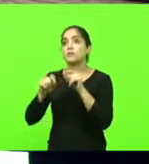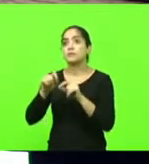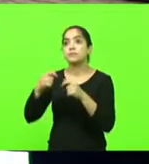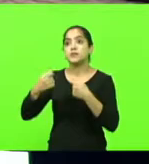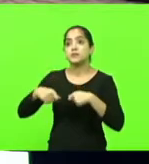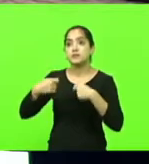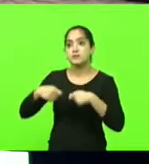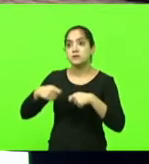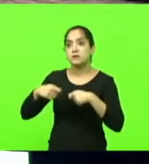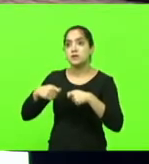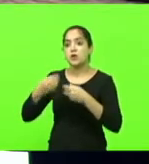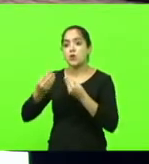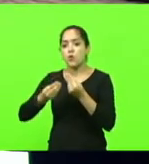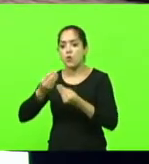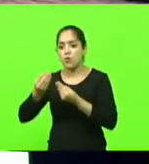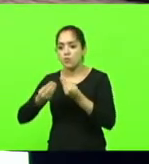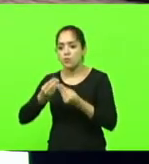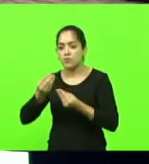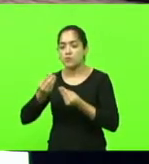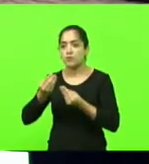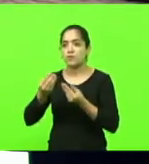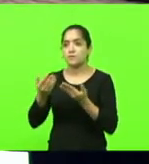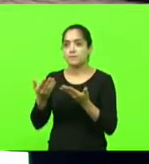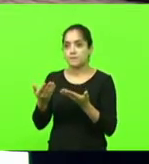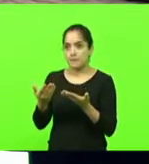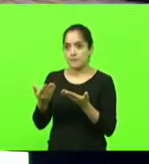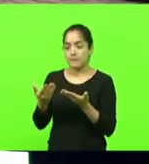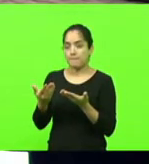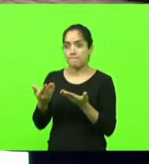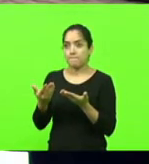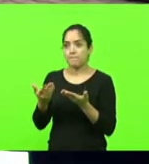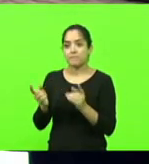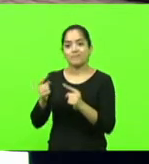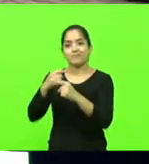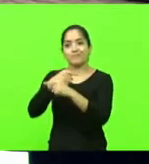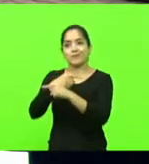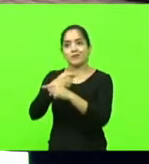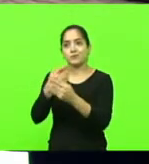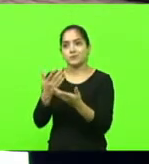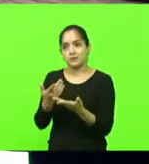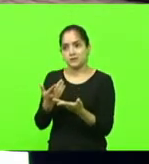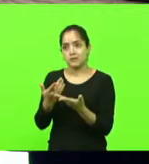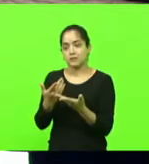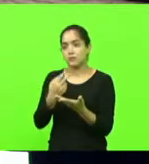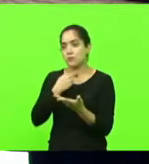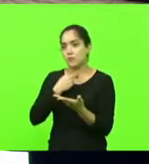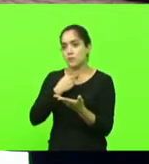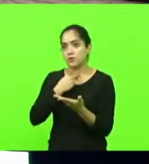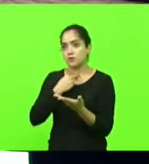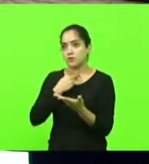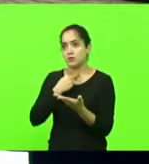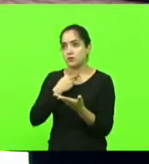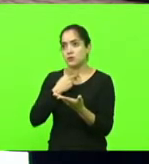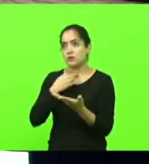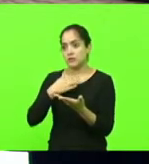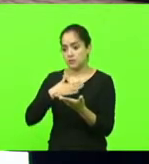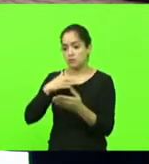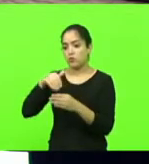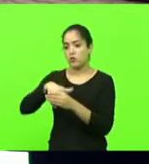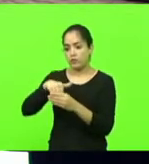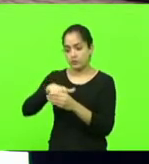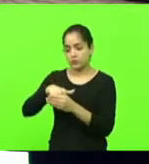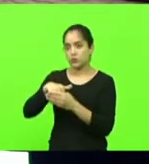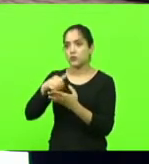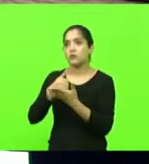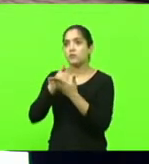se faz isso, mas não contrariando o espírito da lei. Então, tem o meu voto e